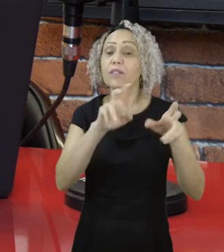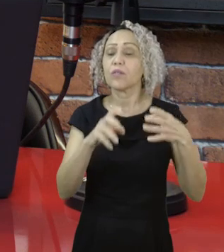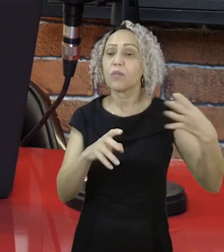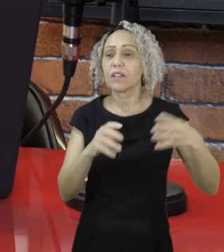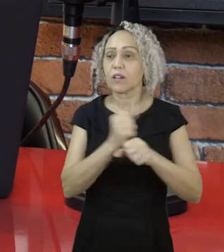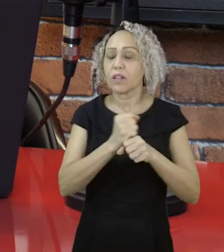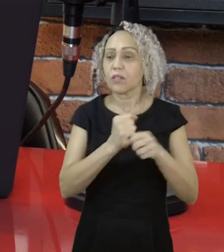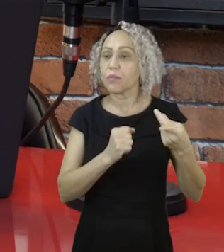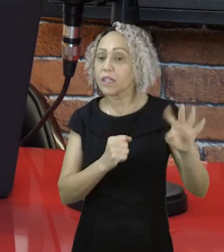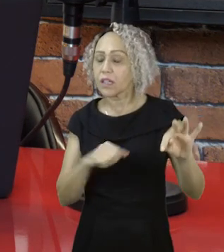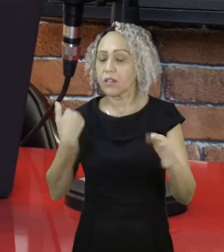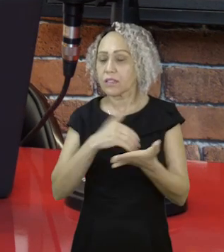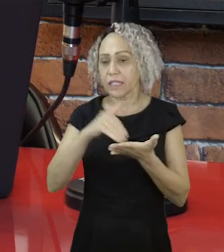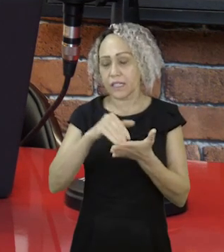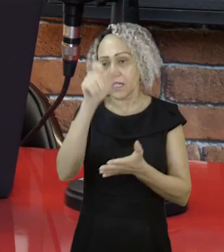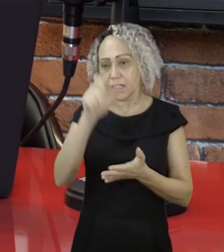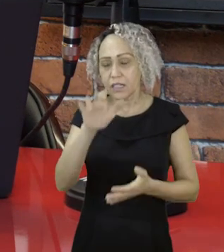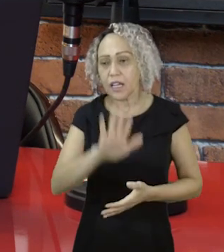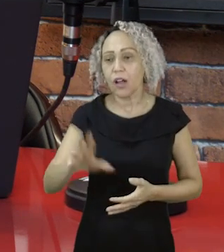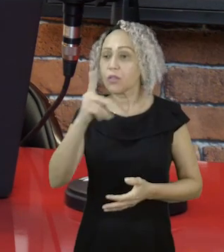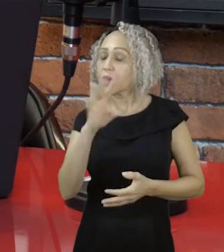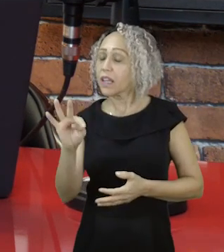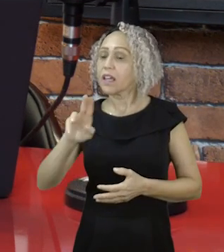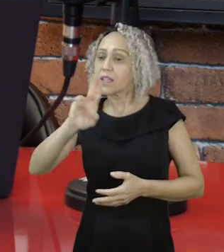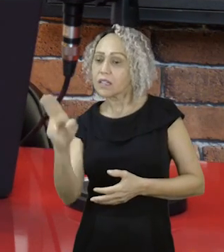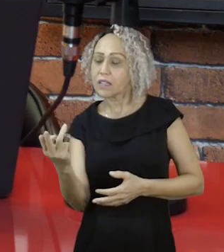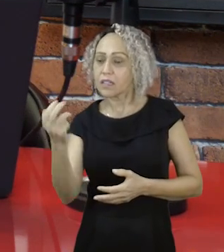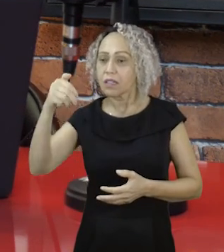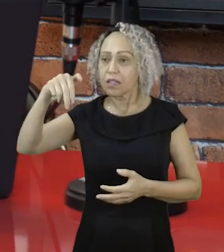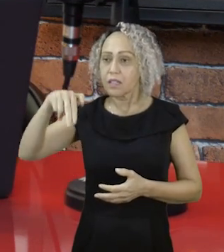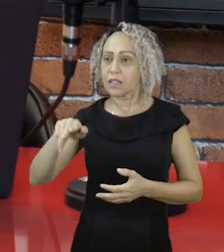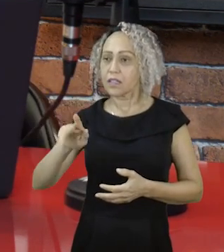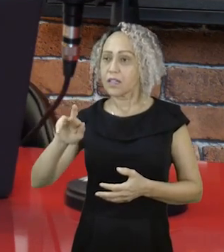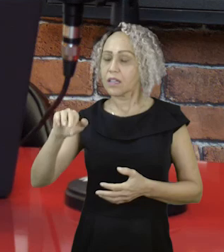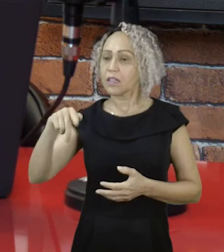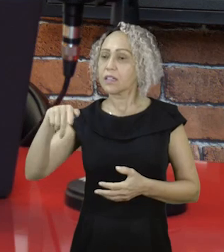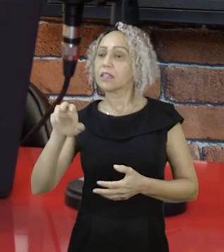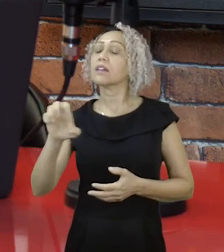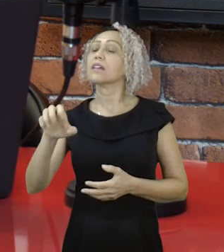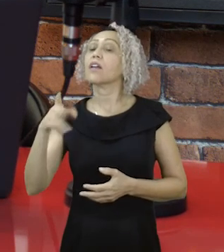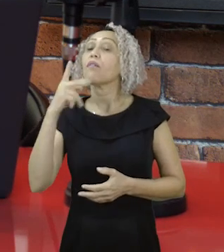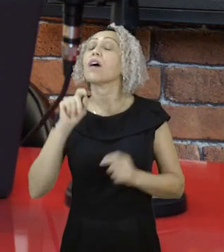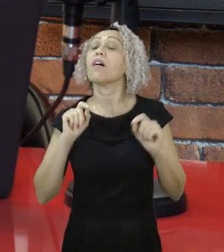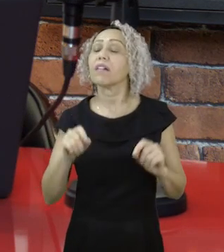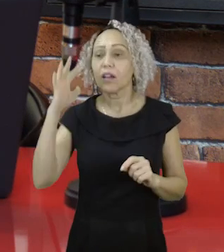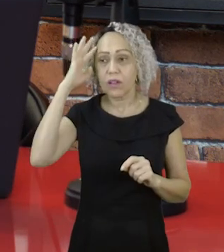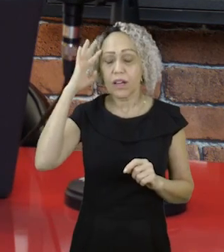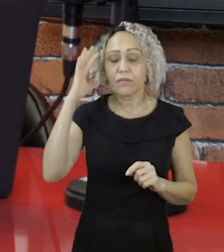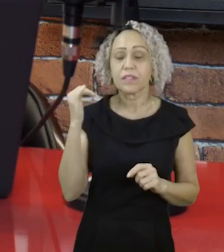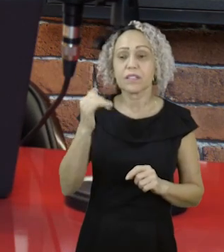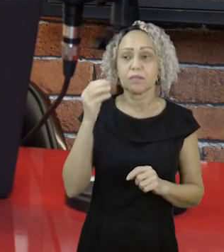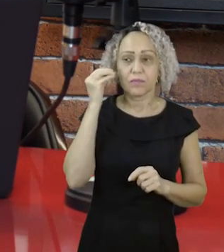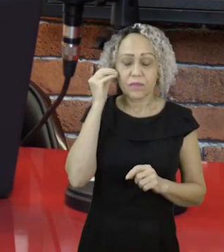Ainda sobre os 44 anos do PT, nosso secretário-geral Henrique Fontana conversou com Amanda Guerra na quarta-feira e focou no significado